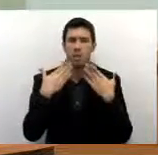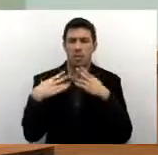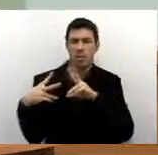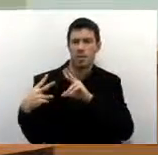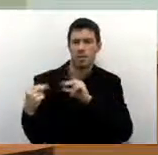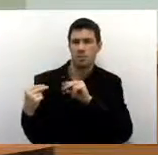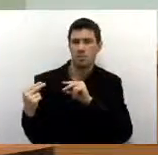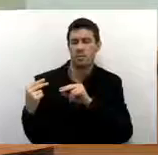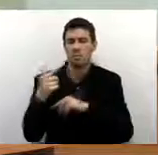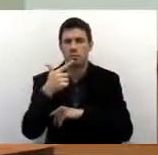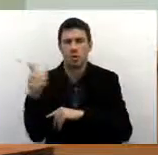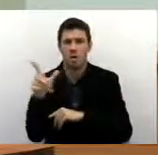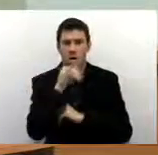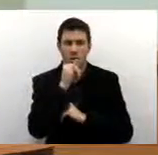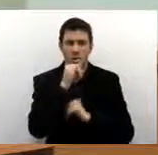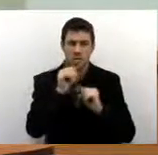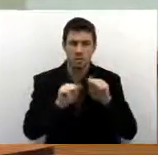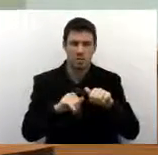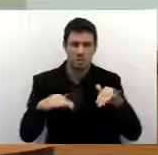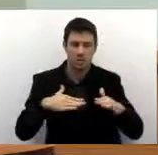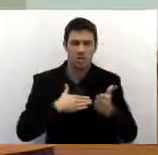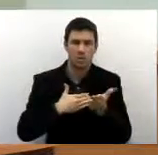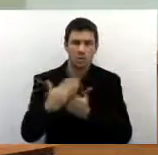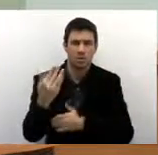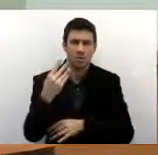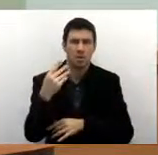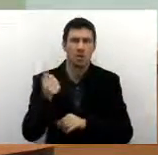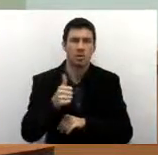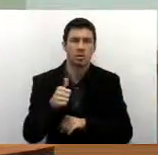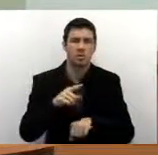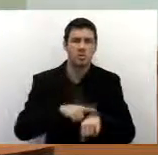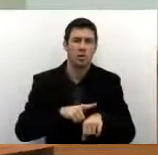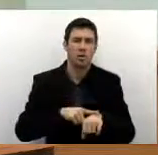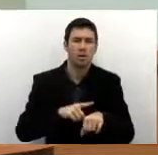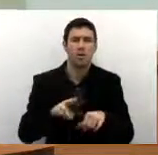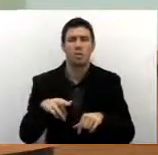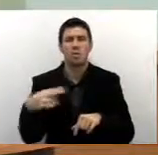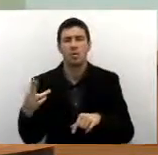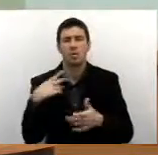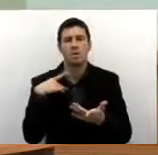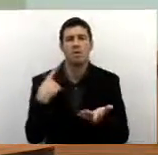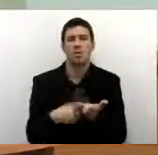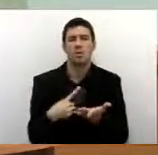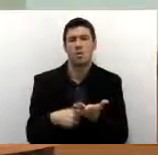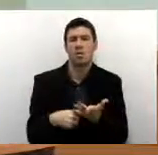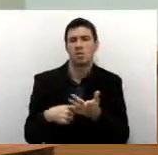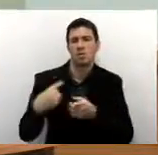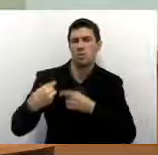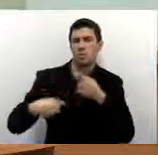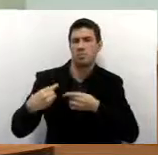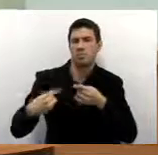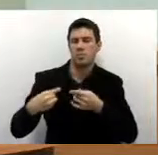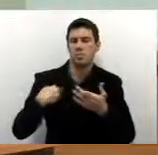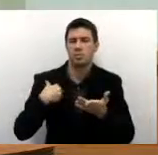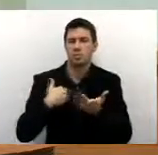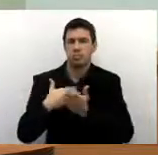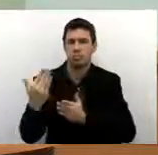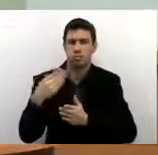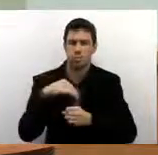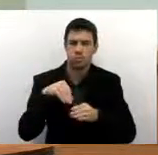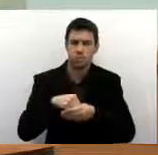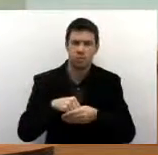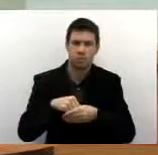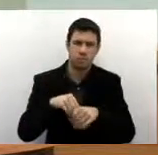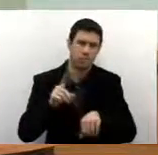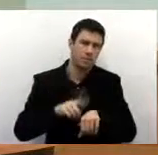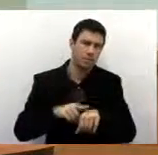outra sessão começaria às 11 horas, ou, através de um acordo político, vossa excelência poderia ter consultado os colegas e começar a audiência